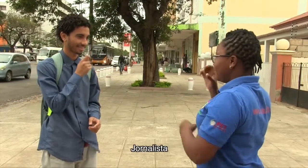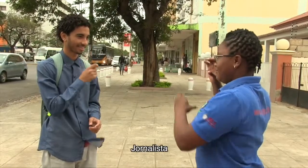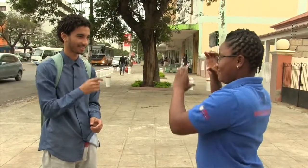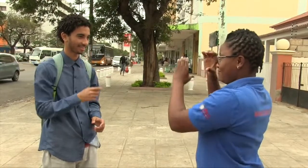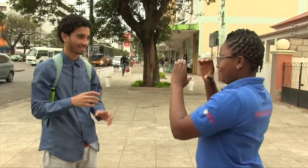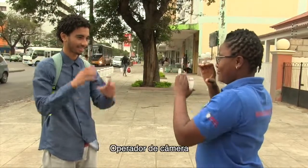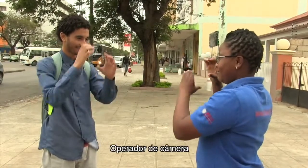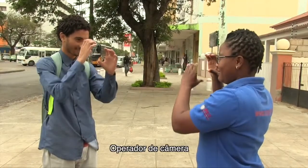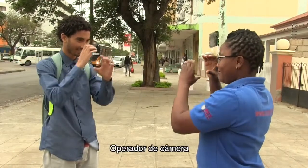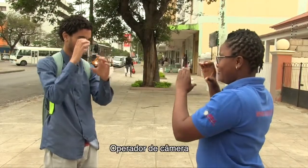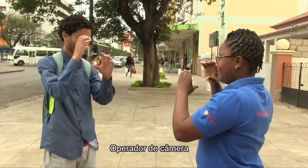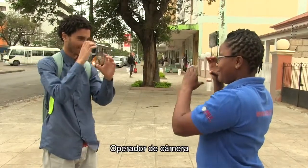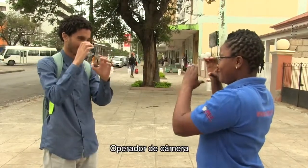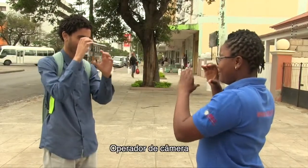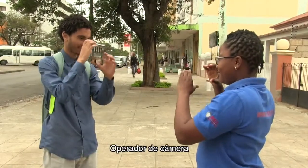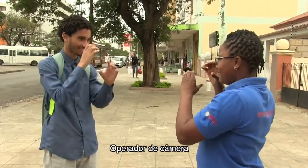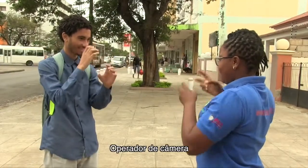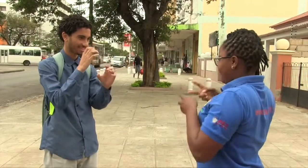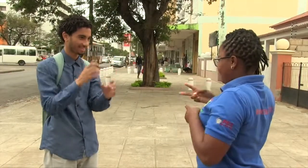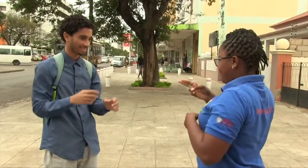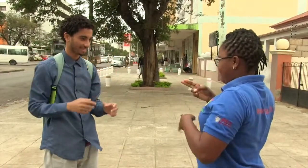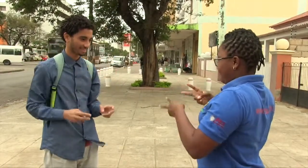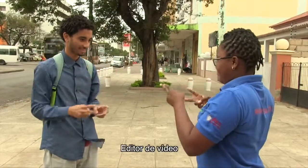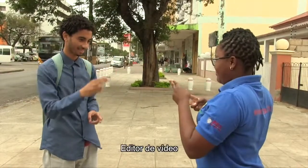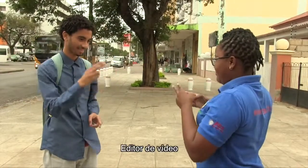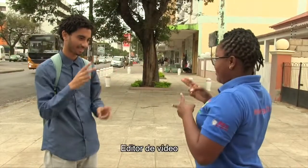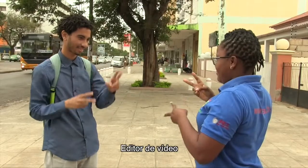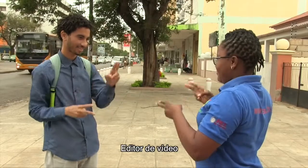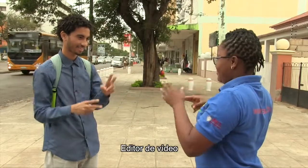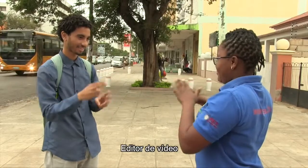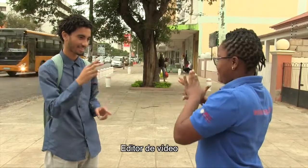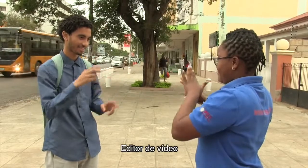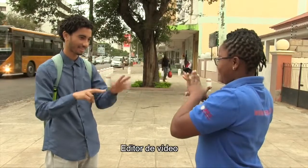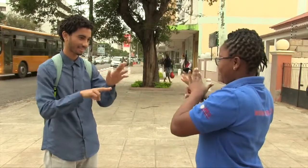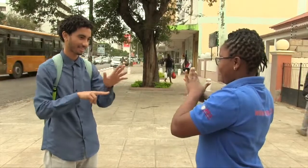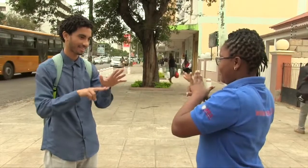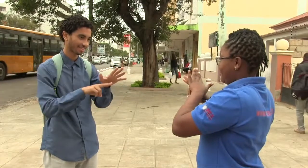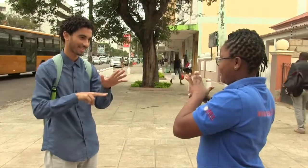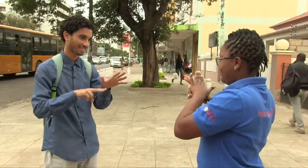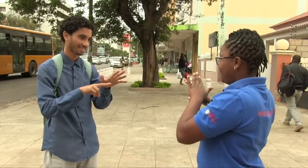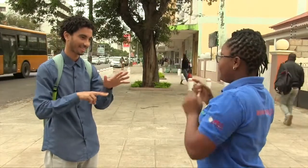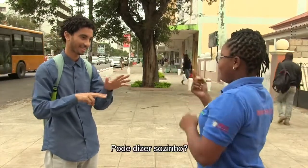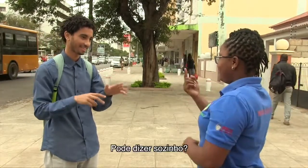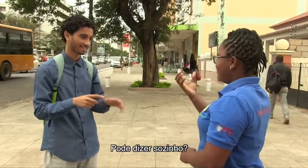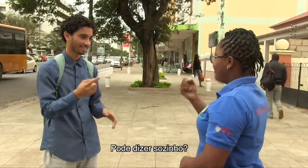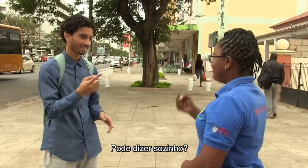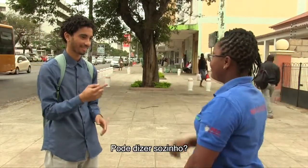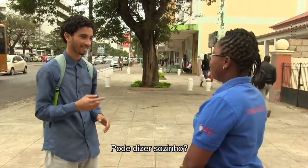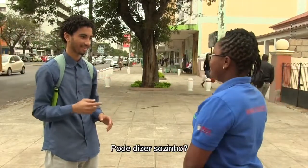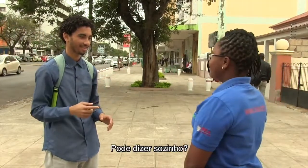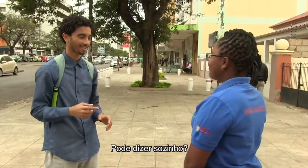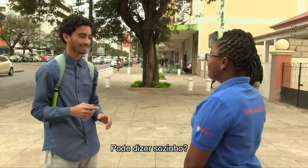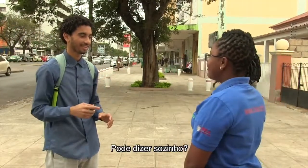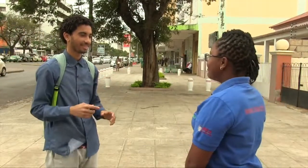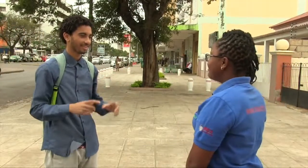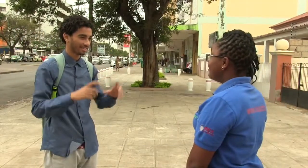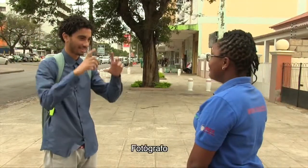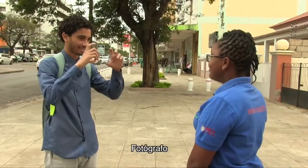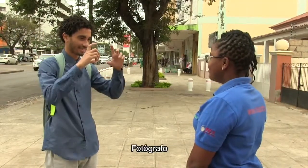jornalista, operador de câmera, editor de vídeo, pode dizer sozinho,